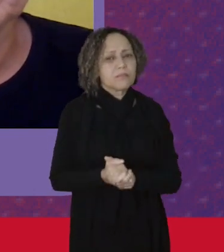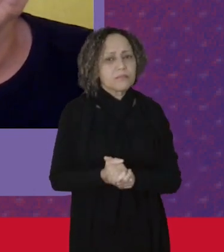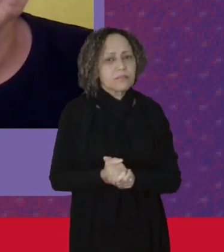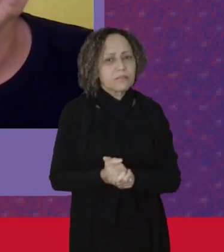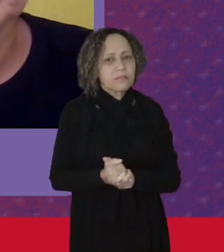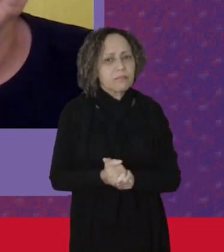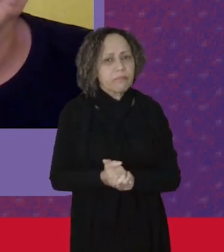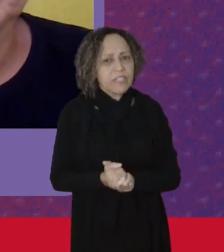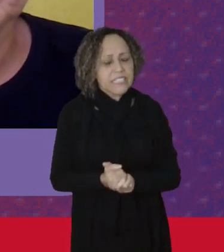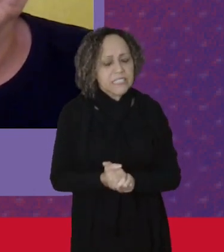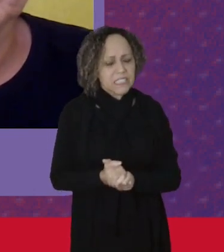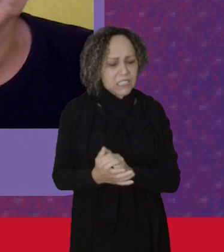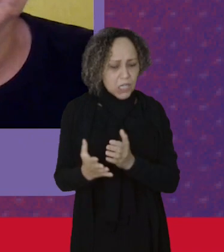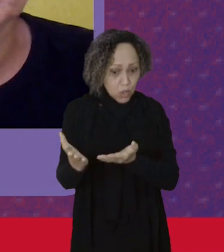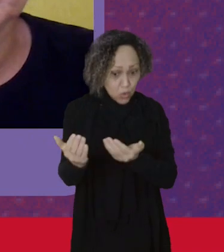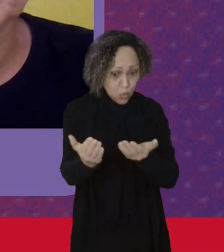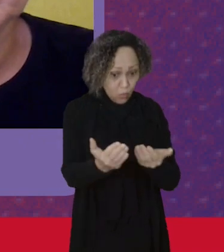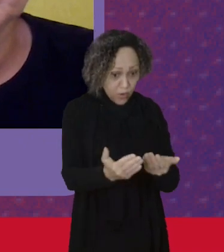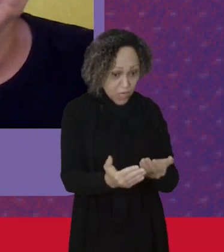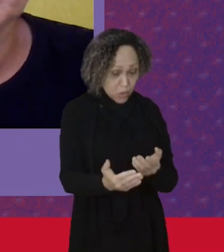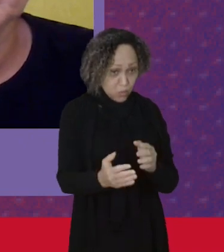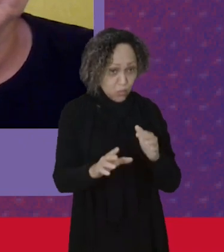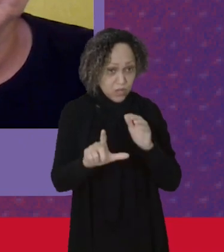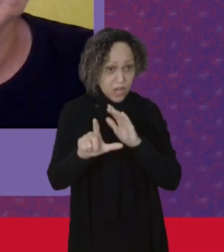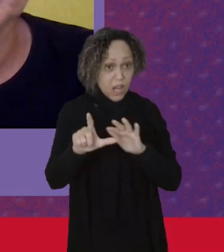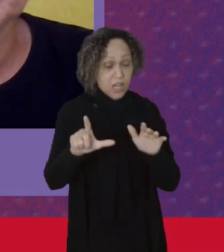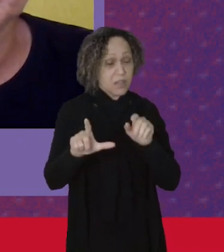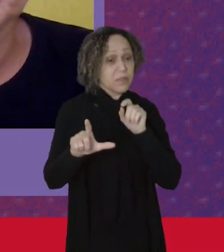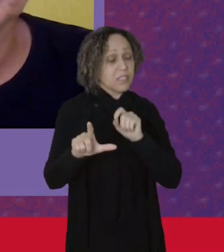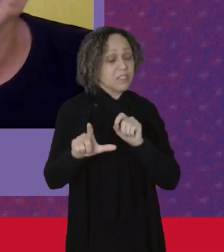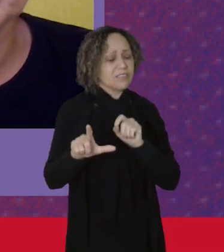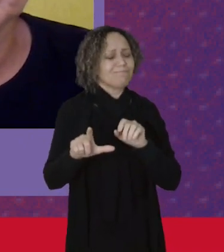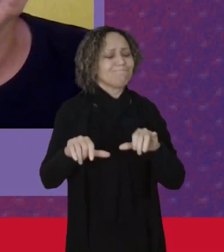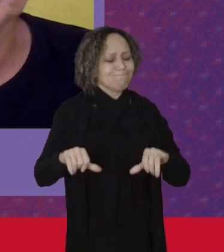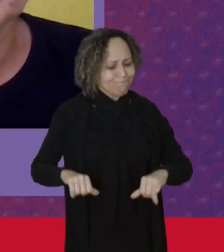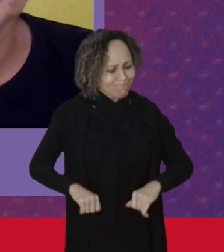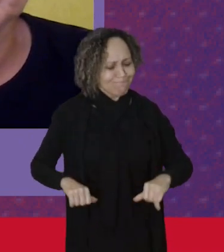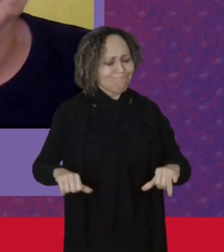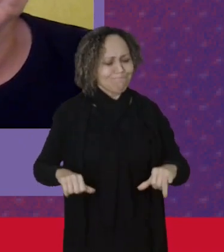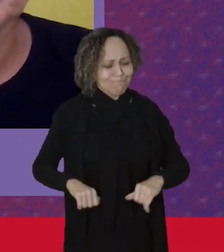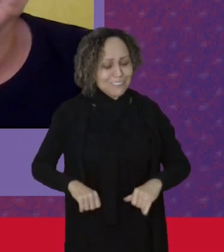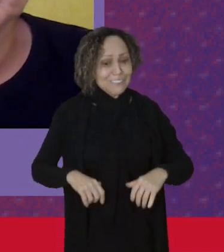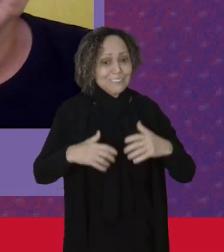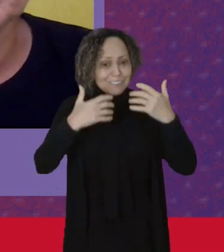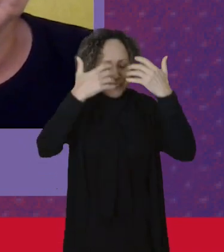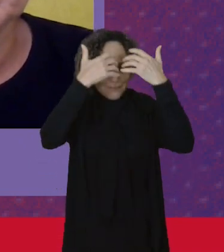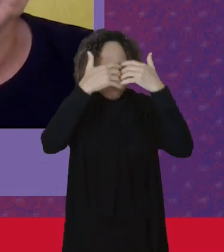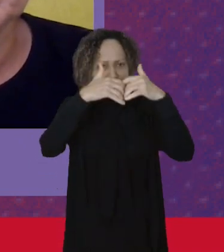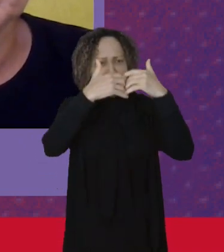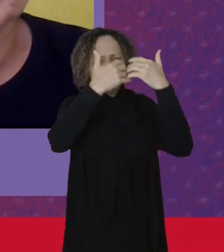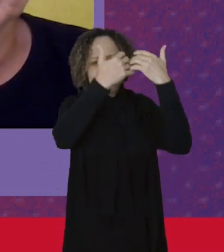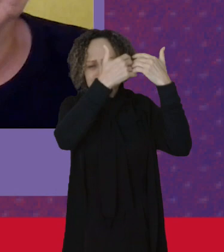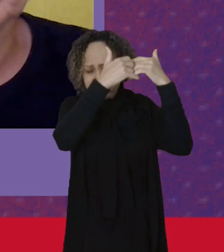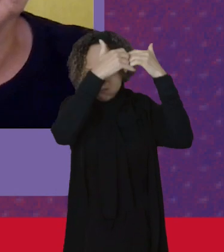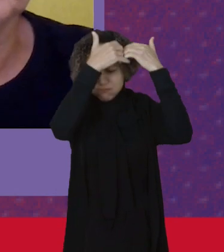a juventude LGBT também está em sofrimento psíquico, né, mais do que a